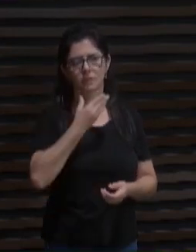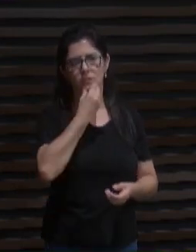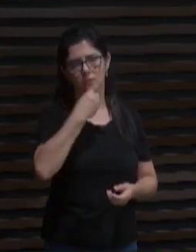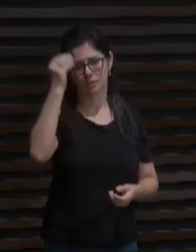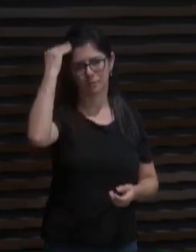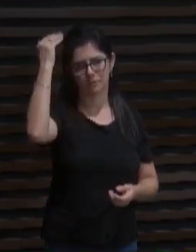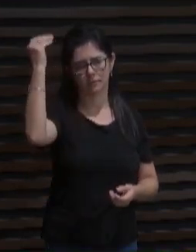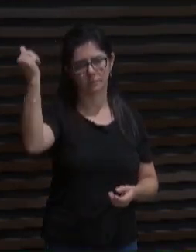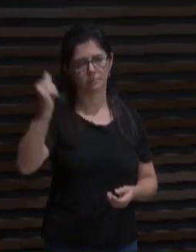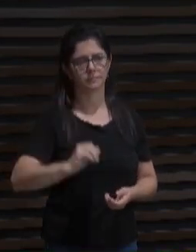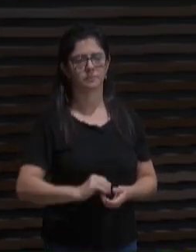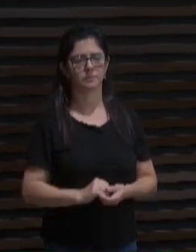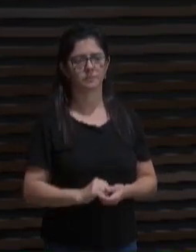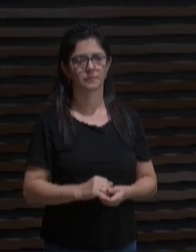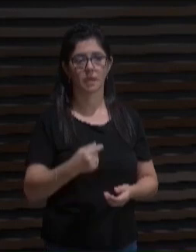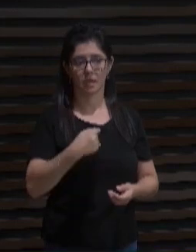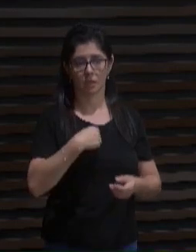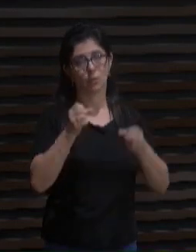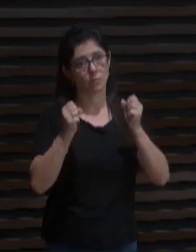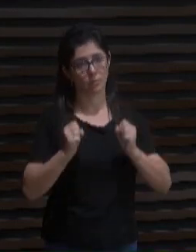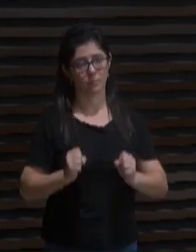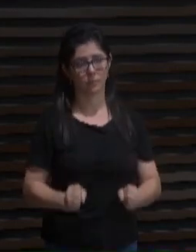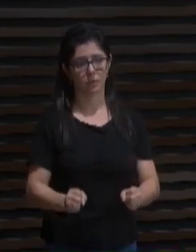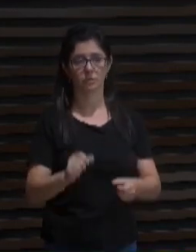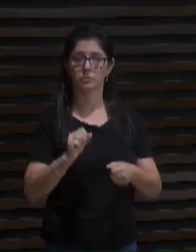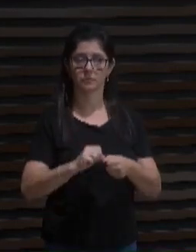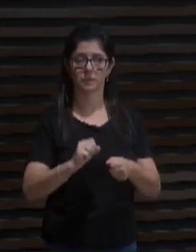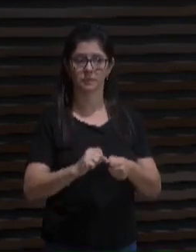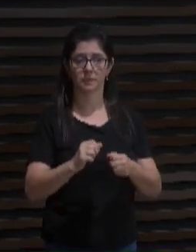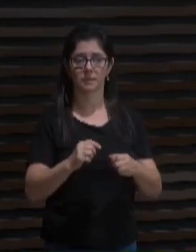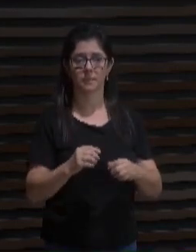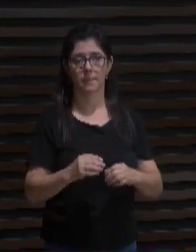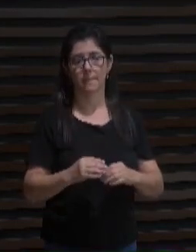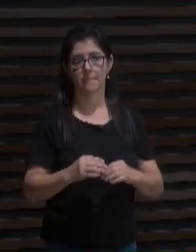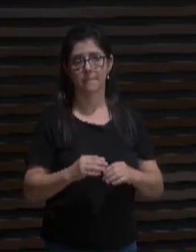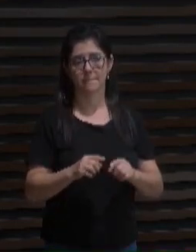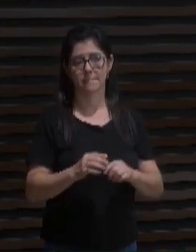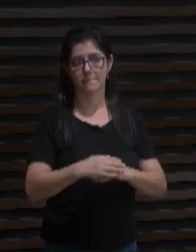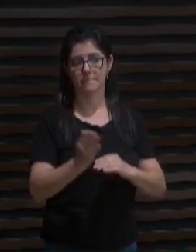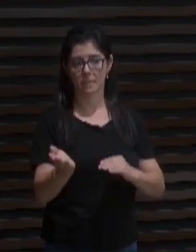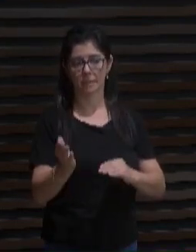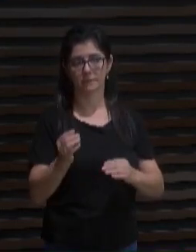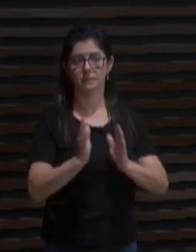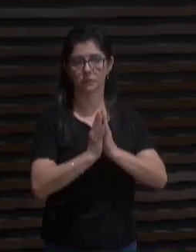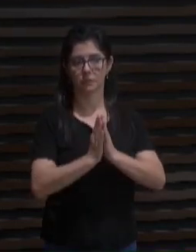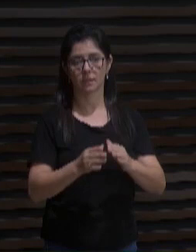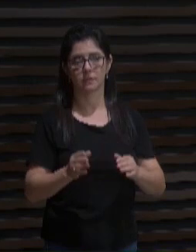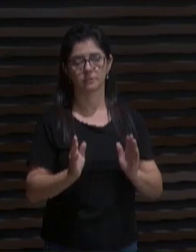disse: eu posso fazer mais que orar, depois de ter